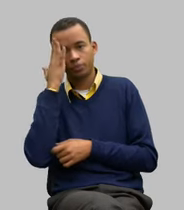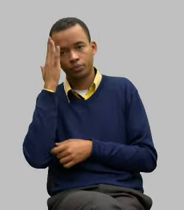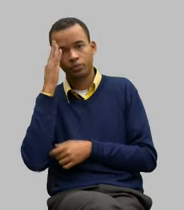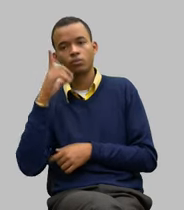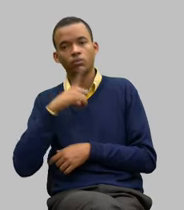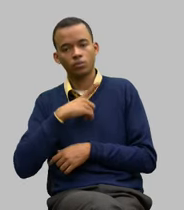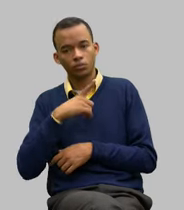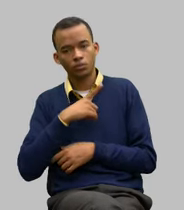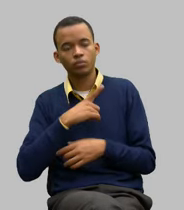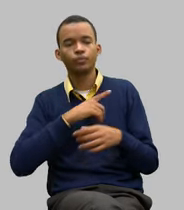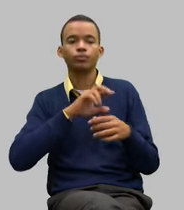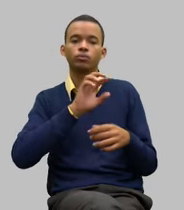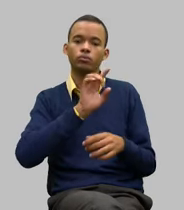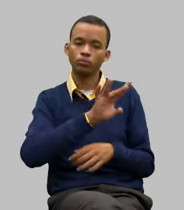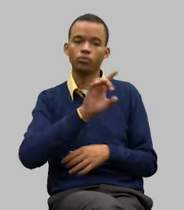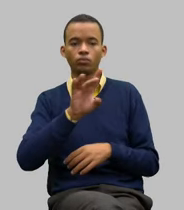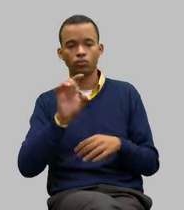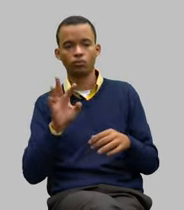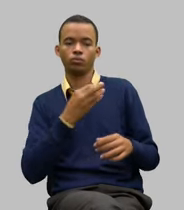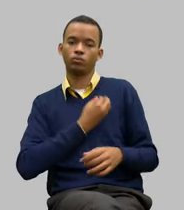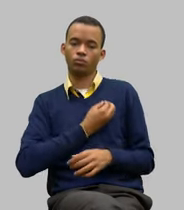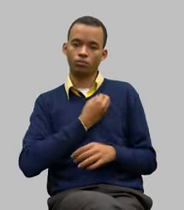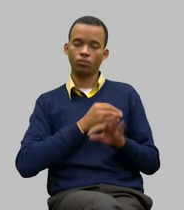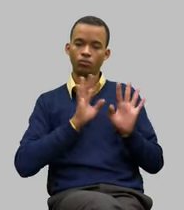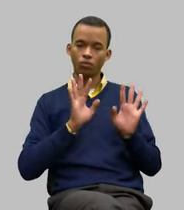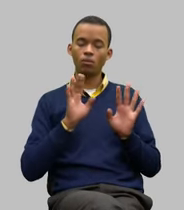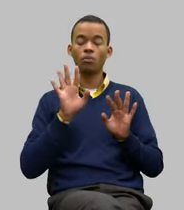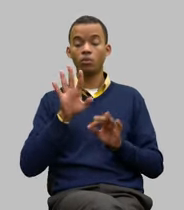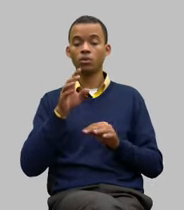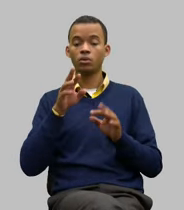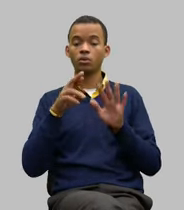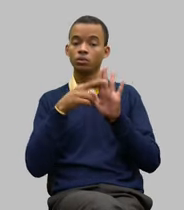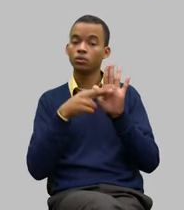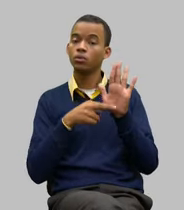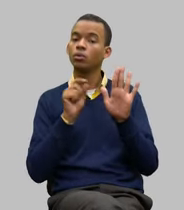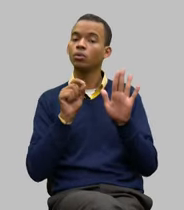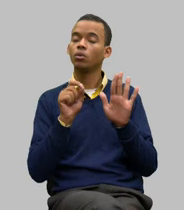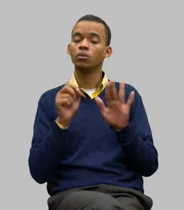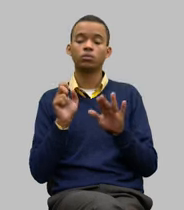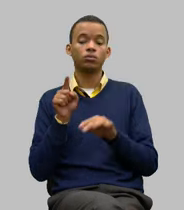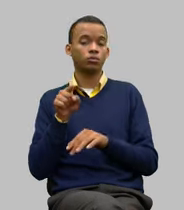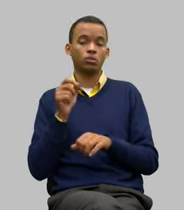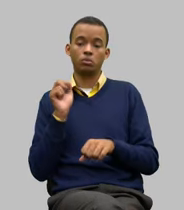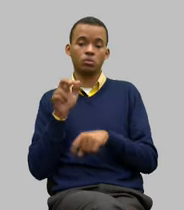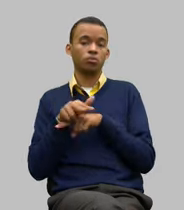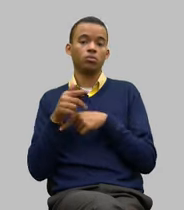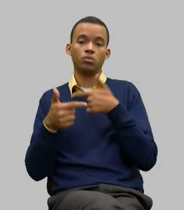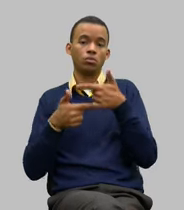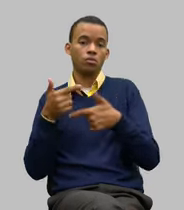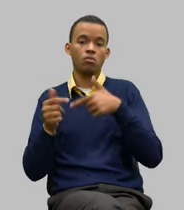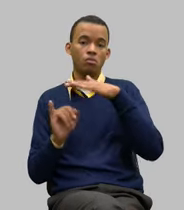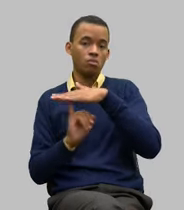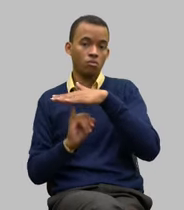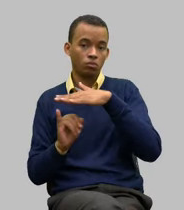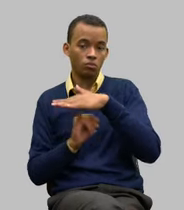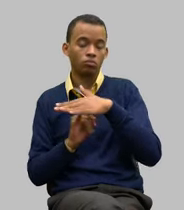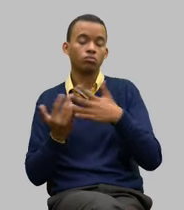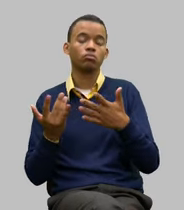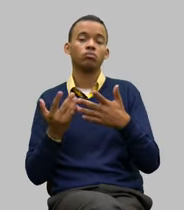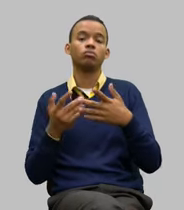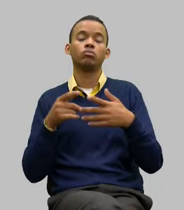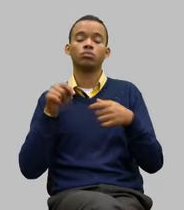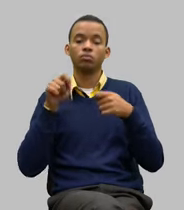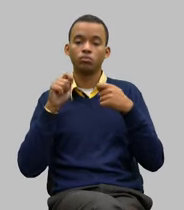a regra você acabou de ingressar numa instituição assim como promotores e juízes para onde são